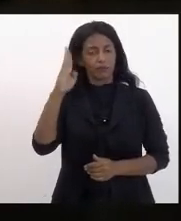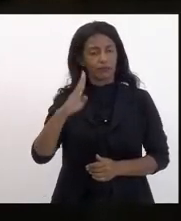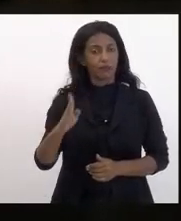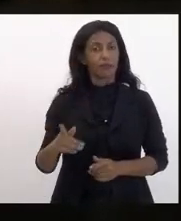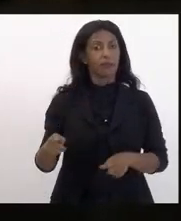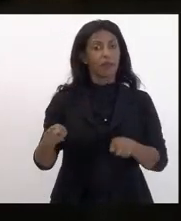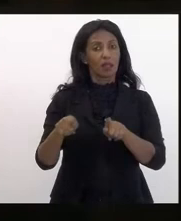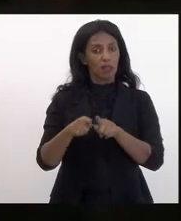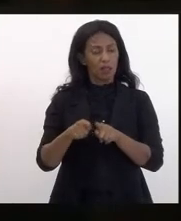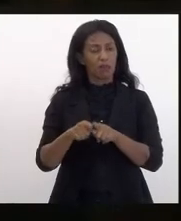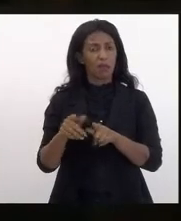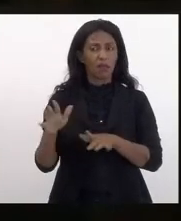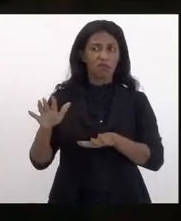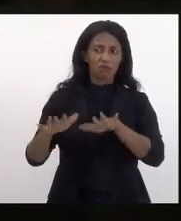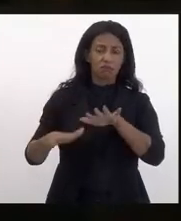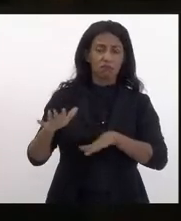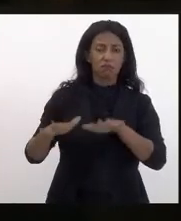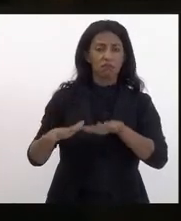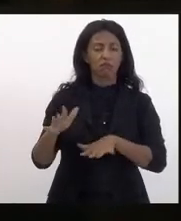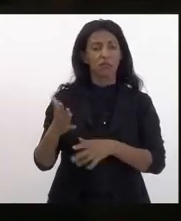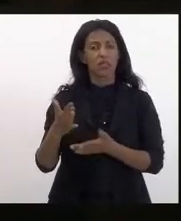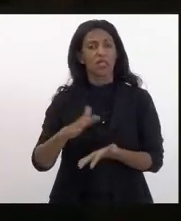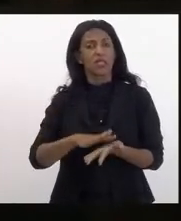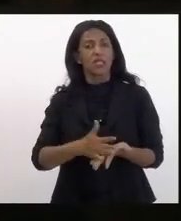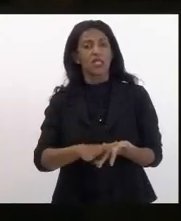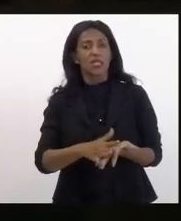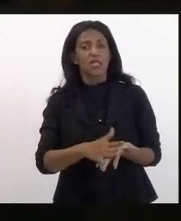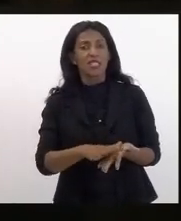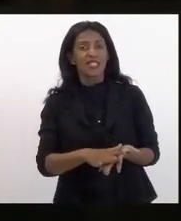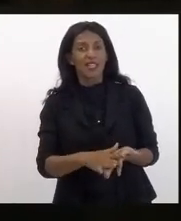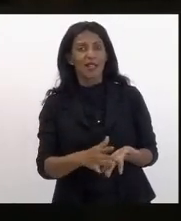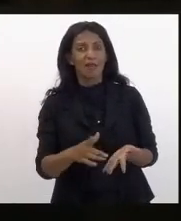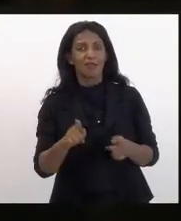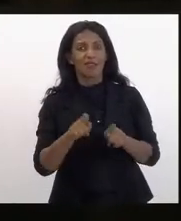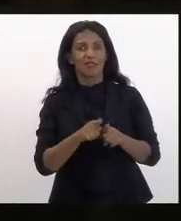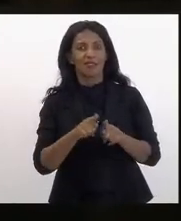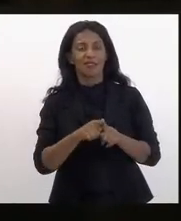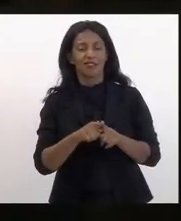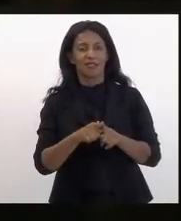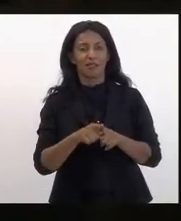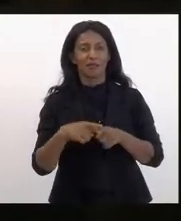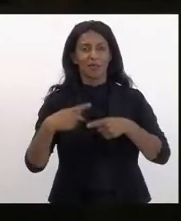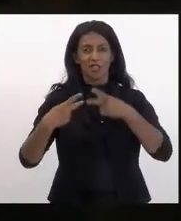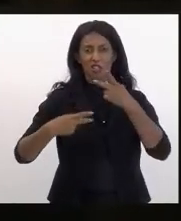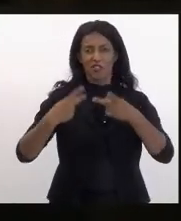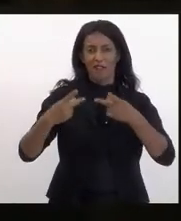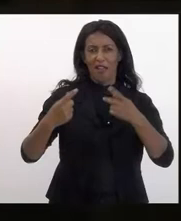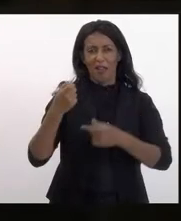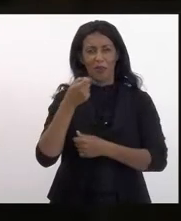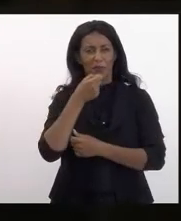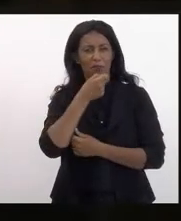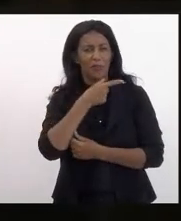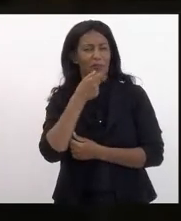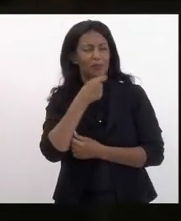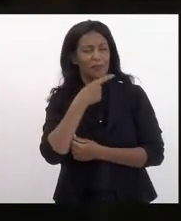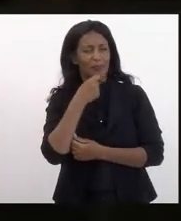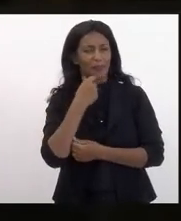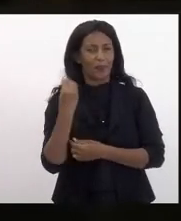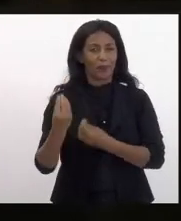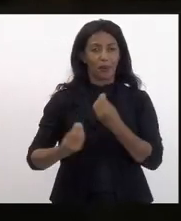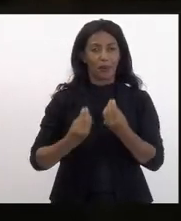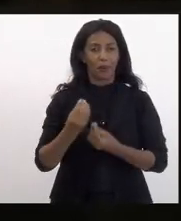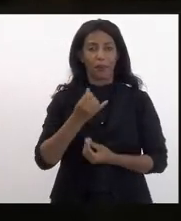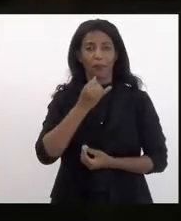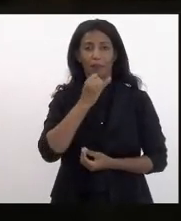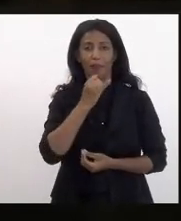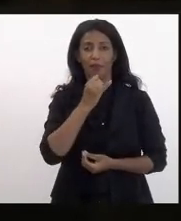mas também, muitas vezes, samba contestadores ou irônicos, como, por